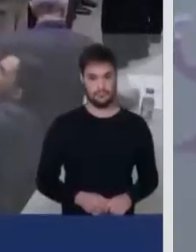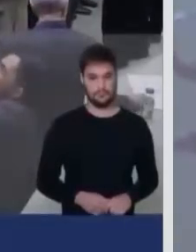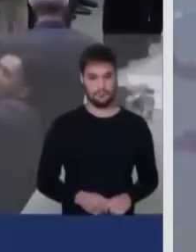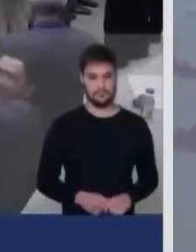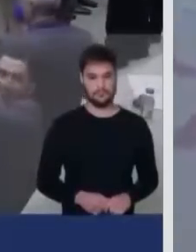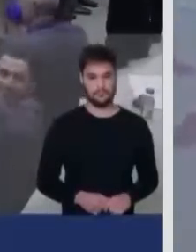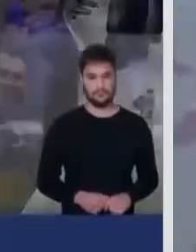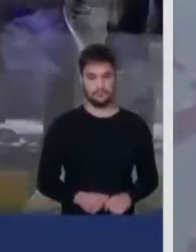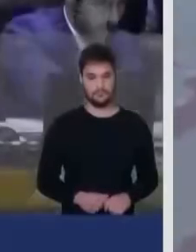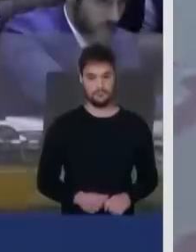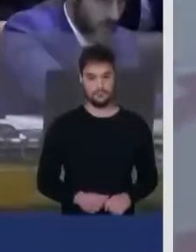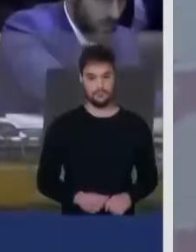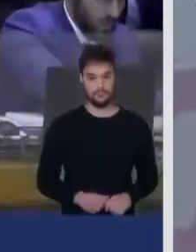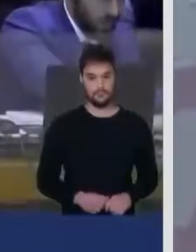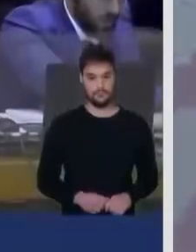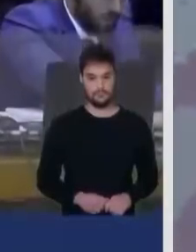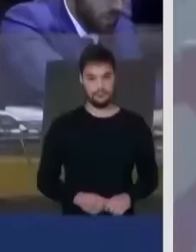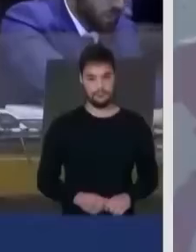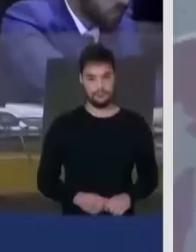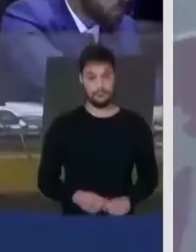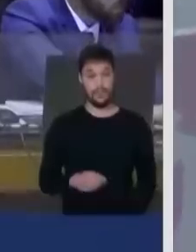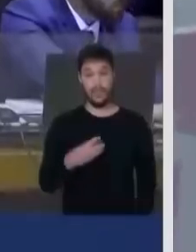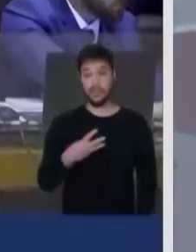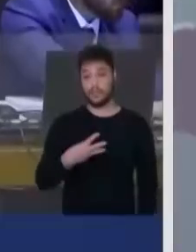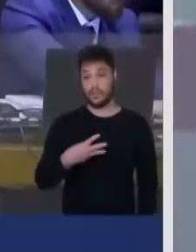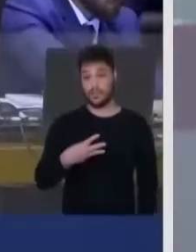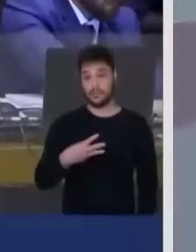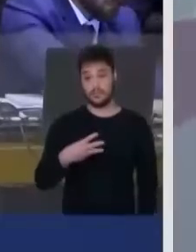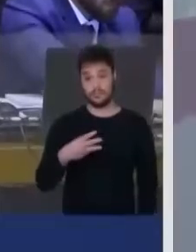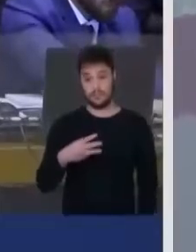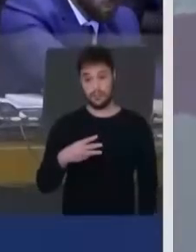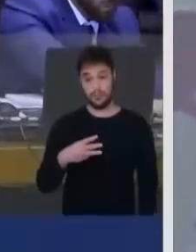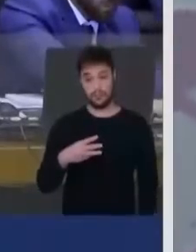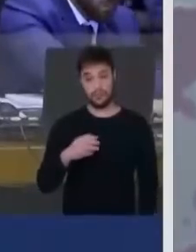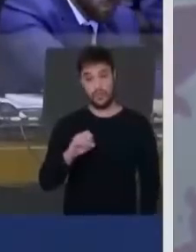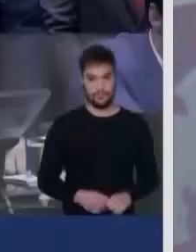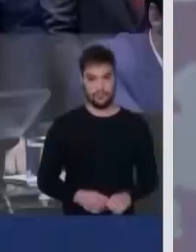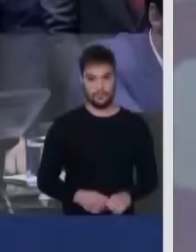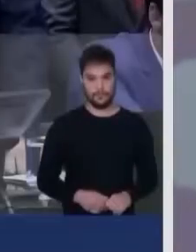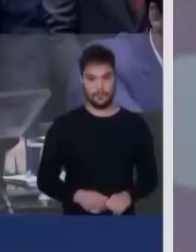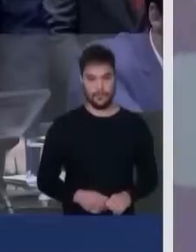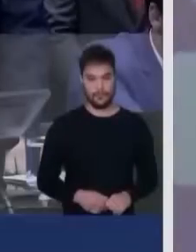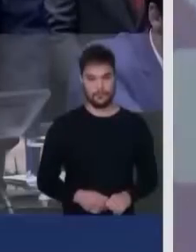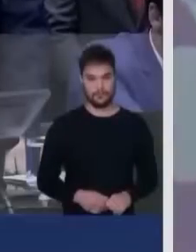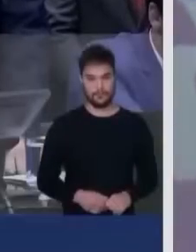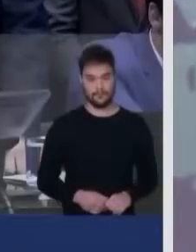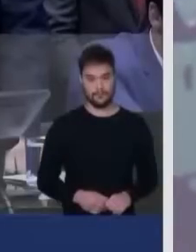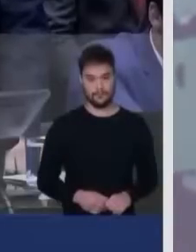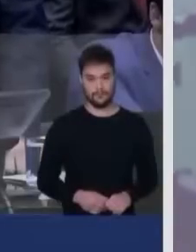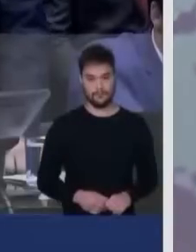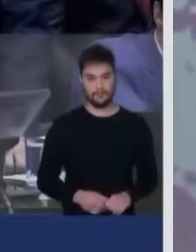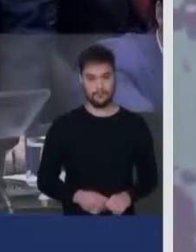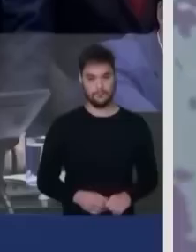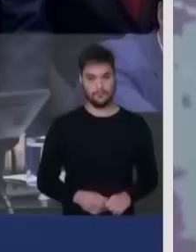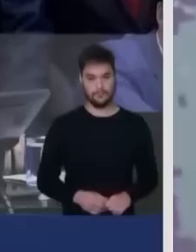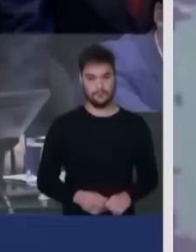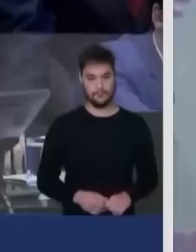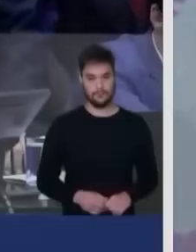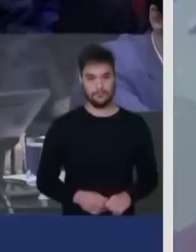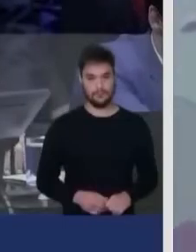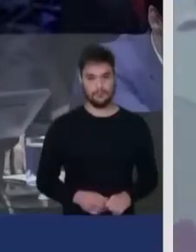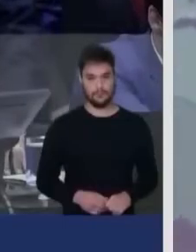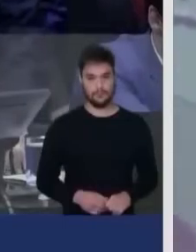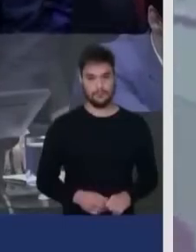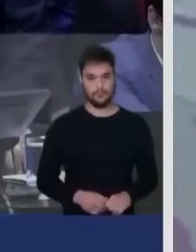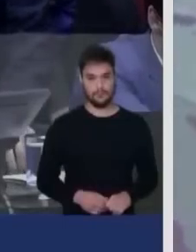ou CNPJs. Muito bem, você claramente destacou para a nossa audiência que o agro brasileiro, ele se destaca no cenário global, apesar